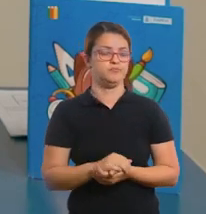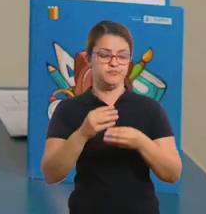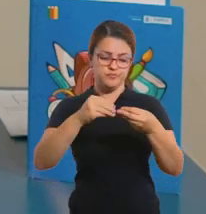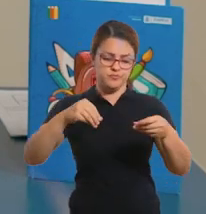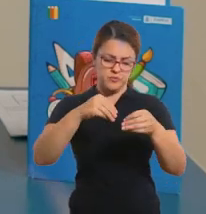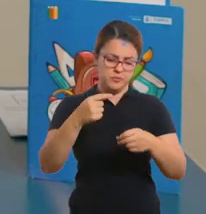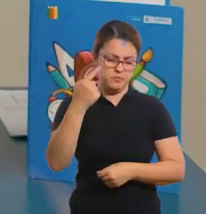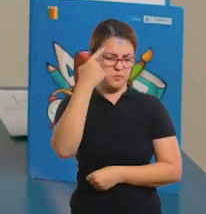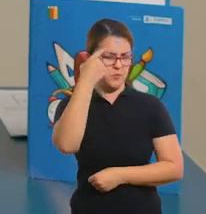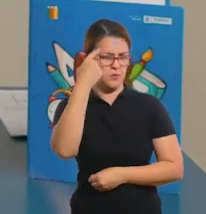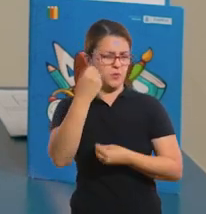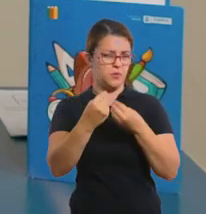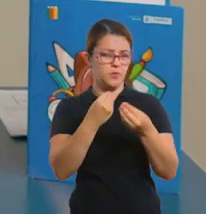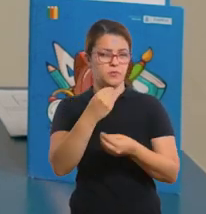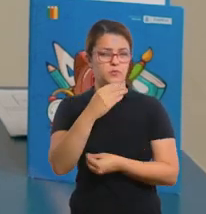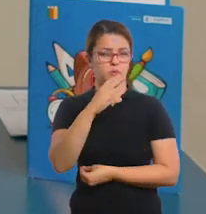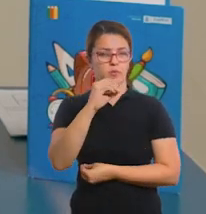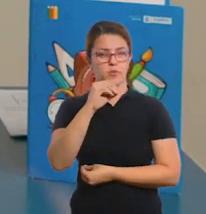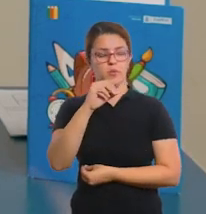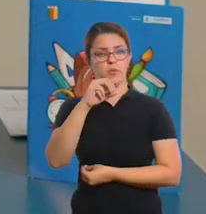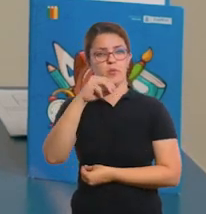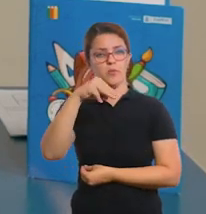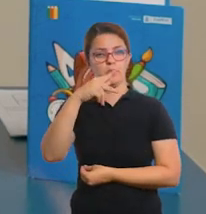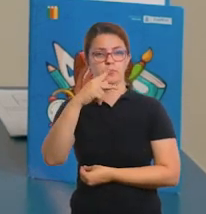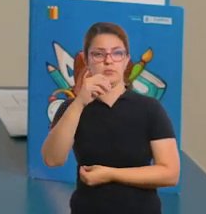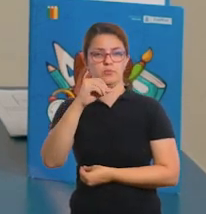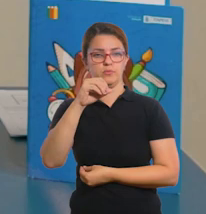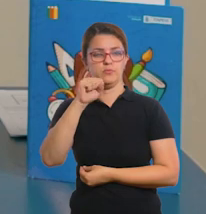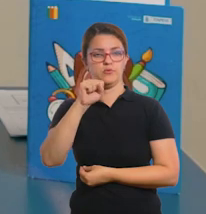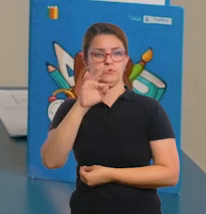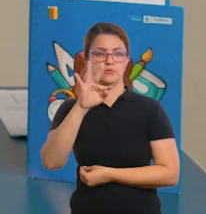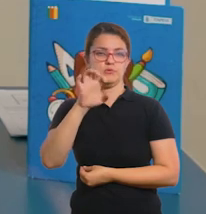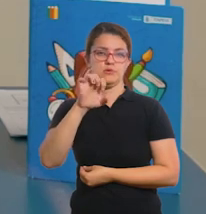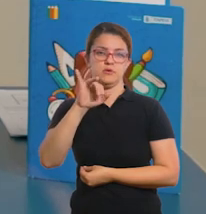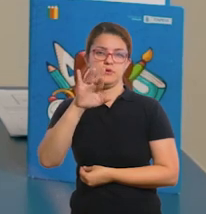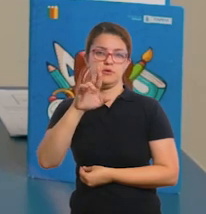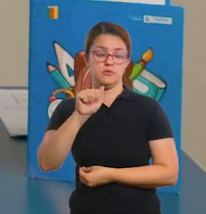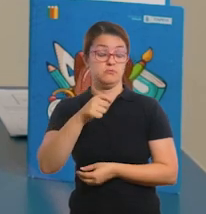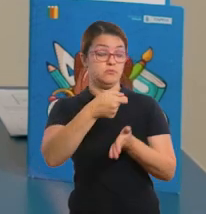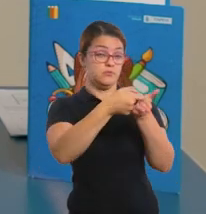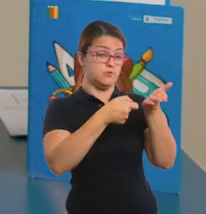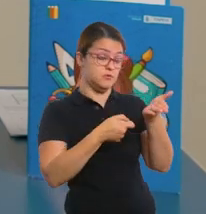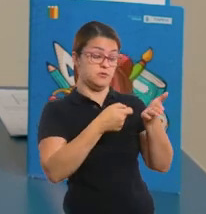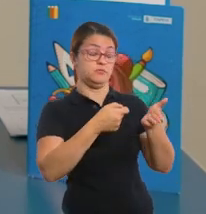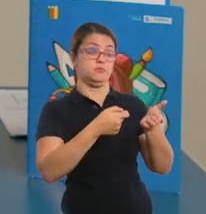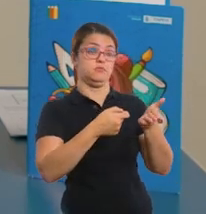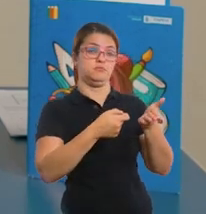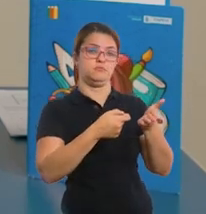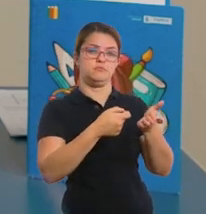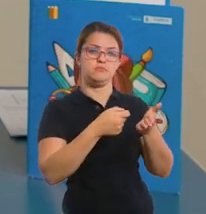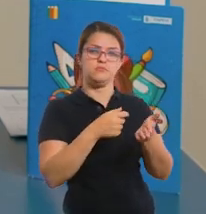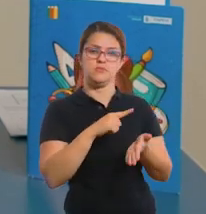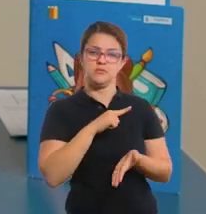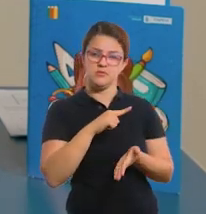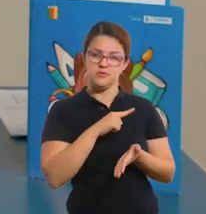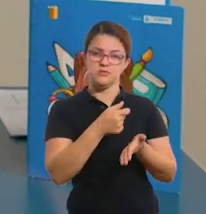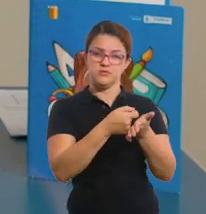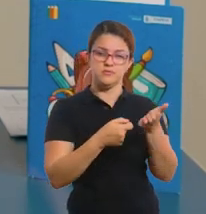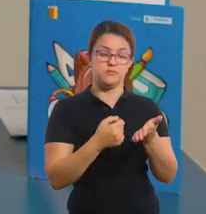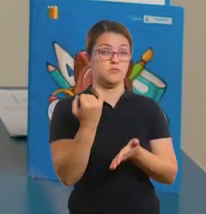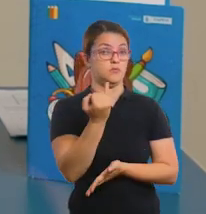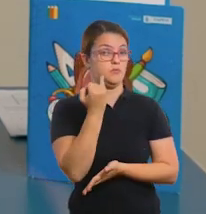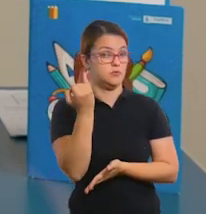bom para plantio, a gente vai pensar numa composteira. Primeiro vamos saber o que que é isso, né? Tem uma leitura do texto que está